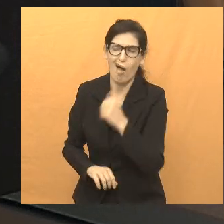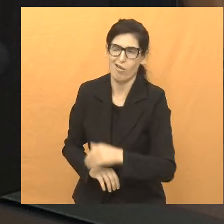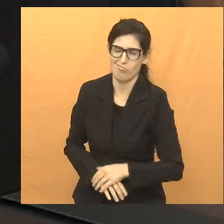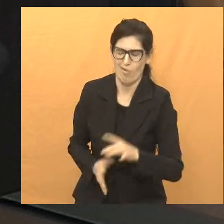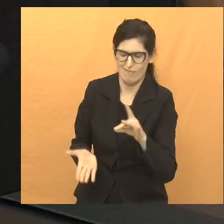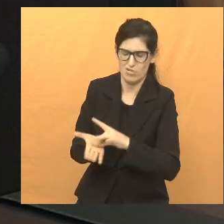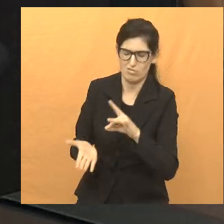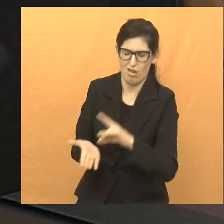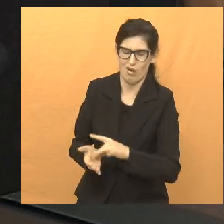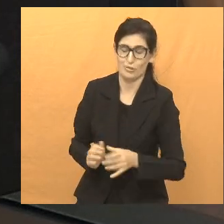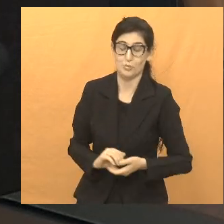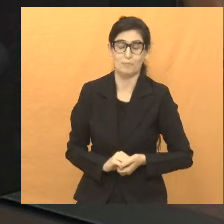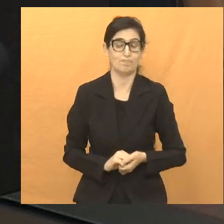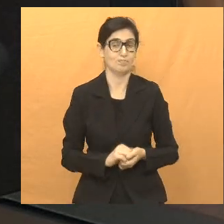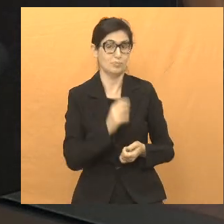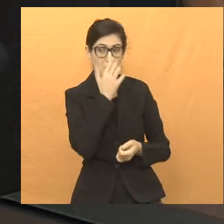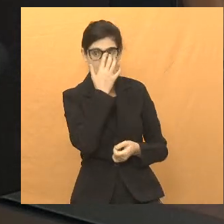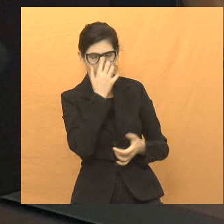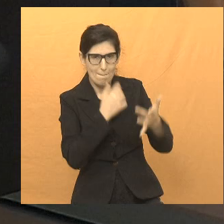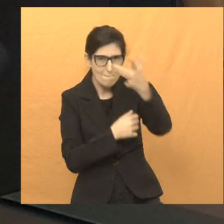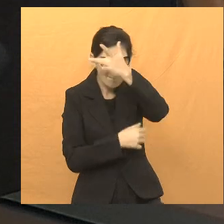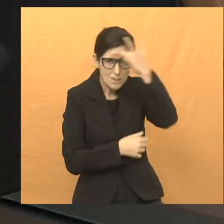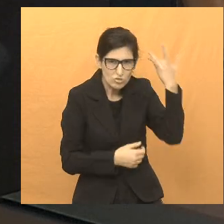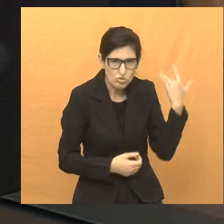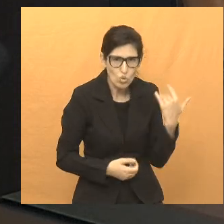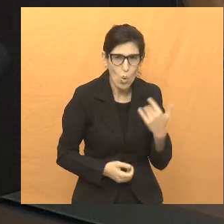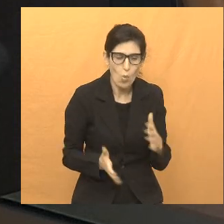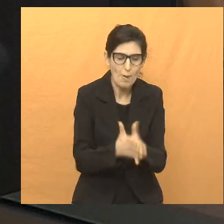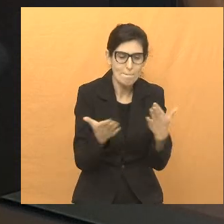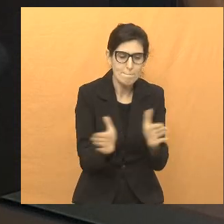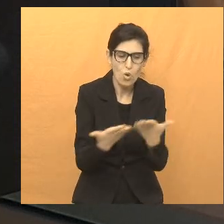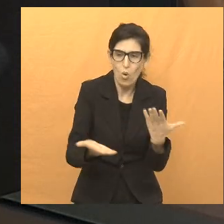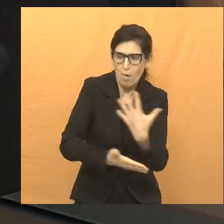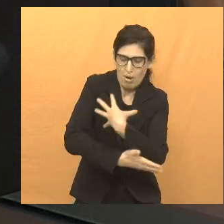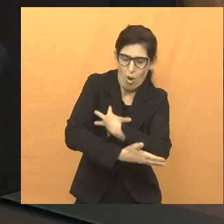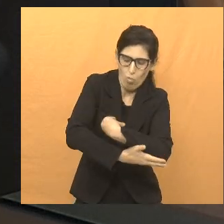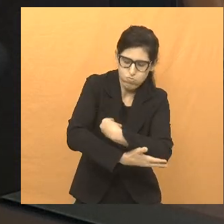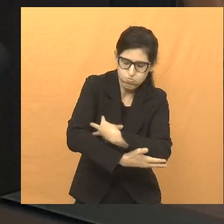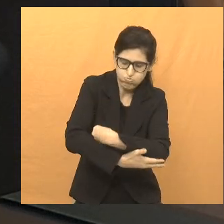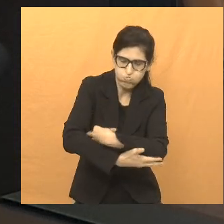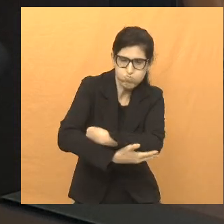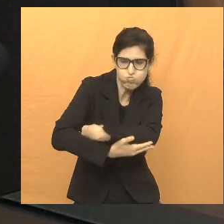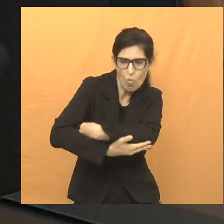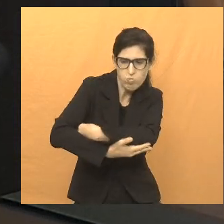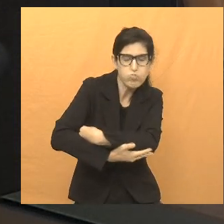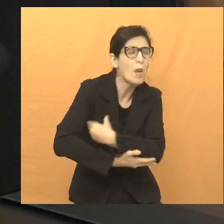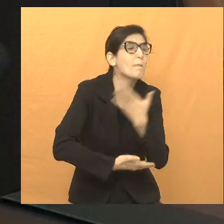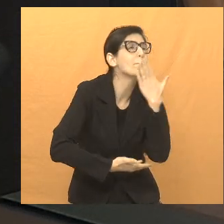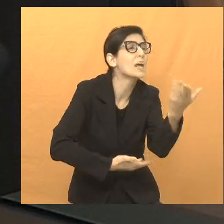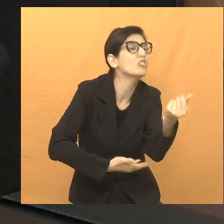aí, essas pessoas não são daqui da cidade de Jacareí. Eles são de outra cidade.